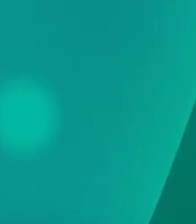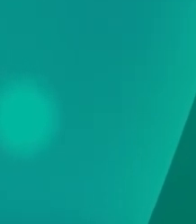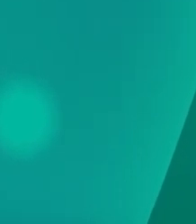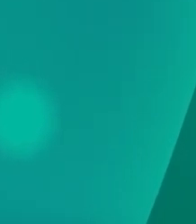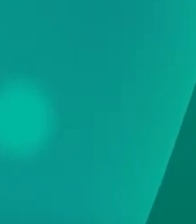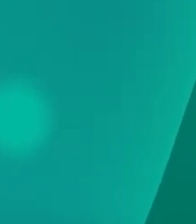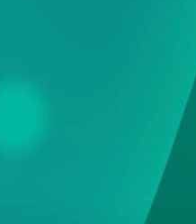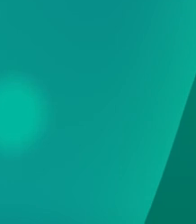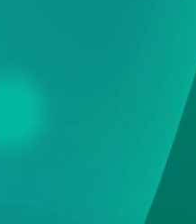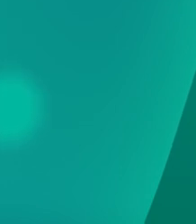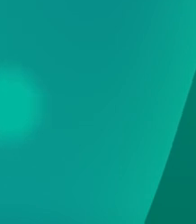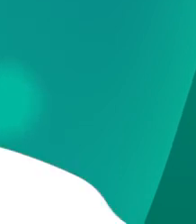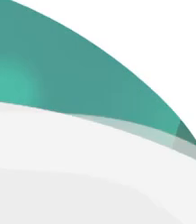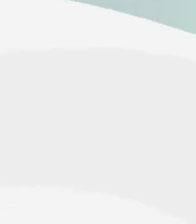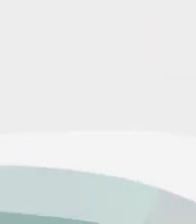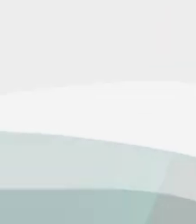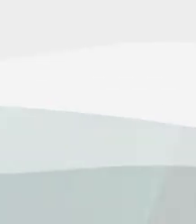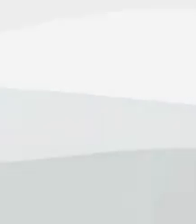Música